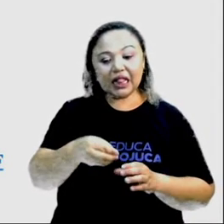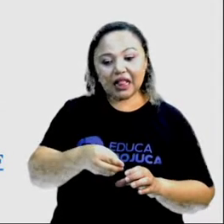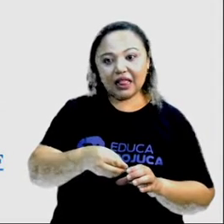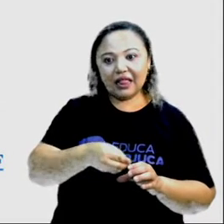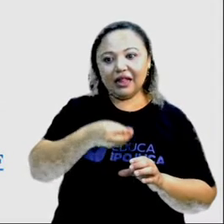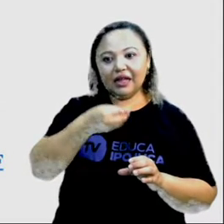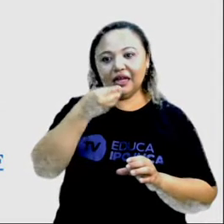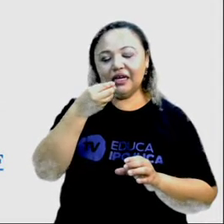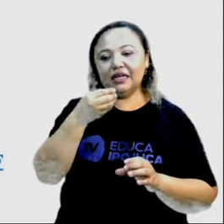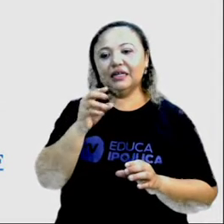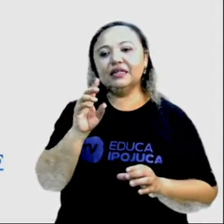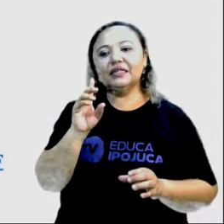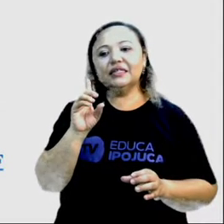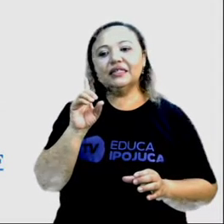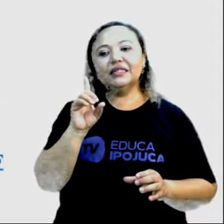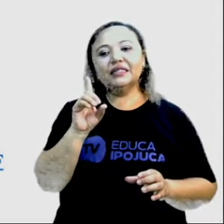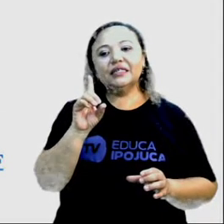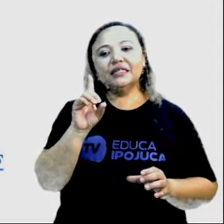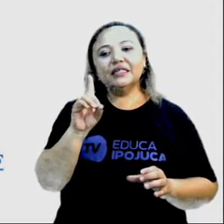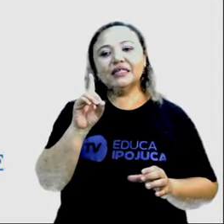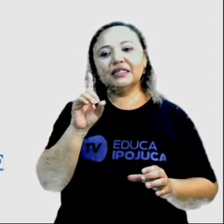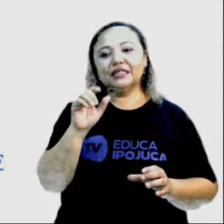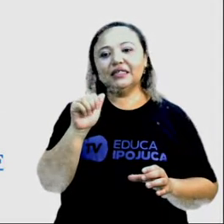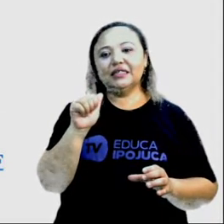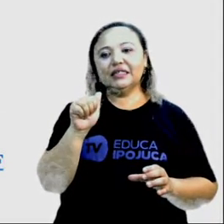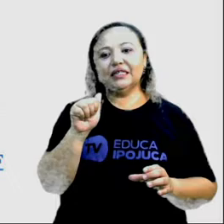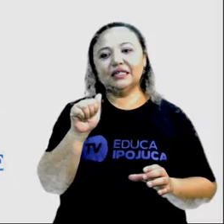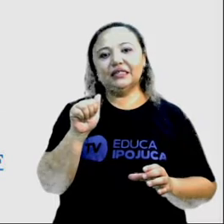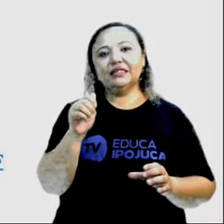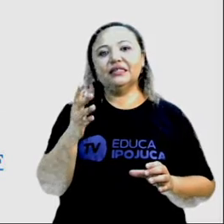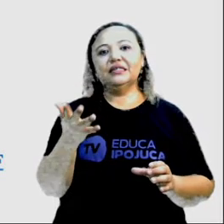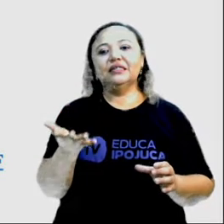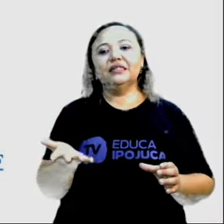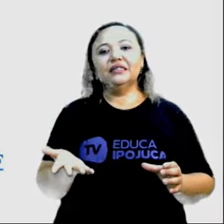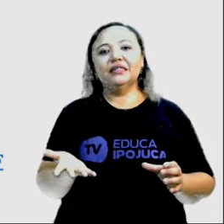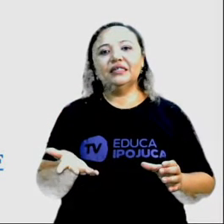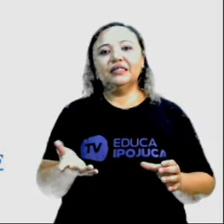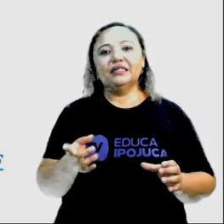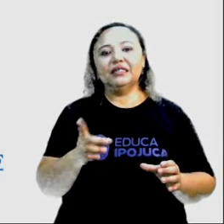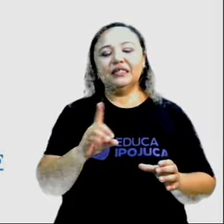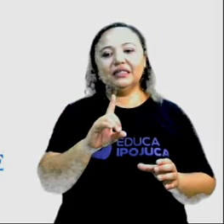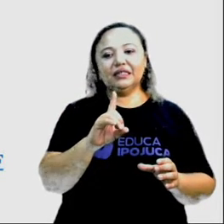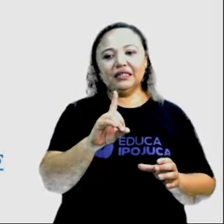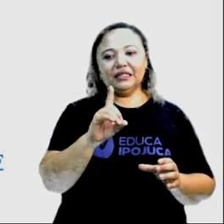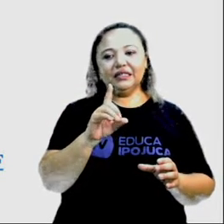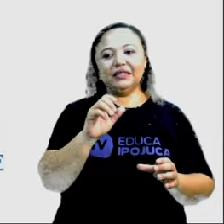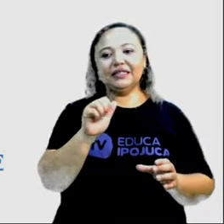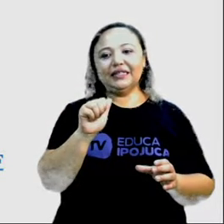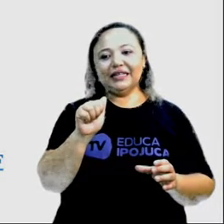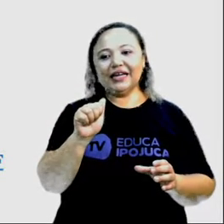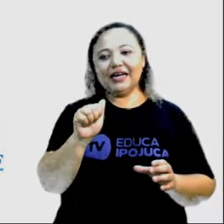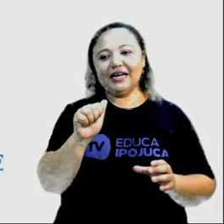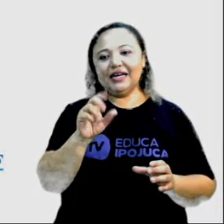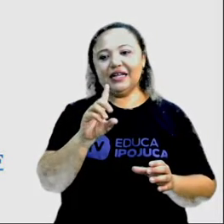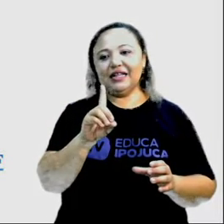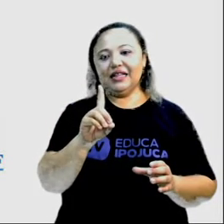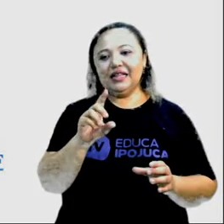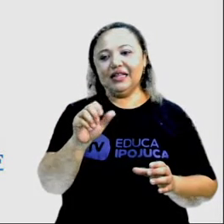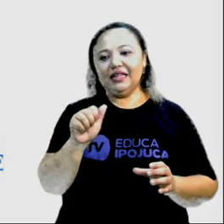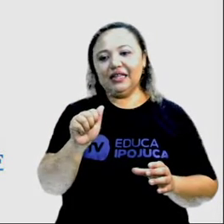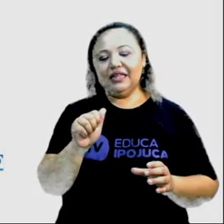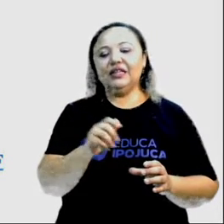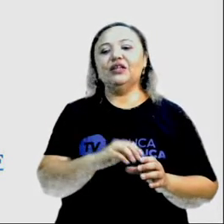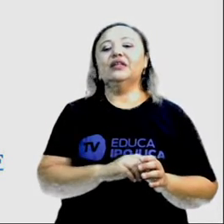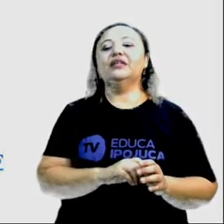Danone. Quem não comeu já um danoninho hoje ou no nosso dia a dia? A gente adora, né? Eu adoro comer um